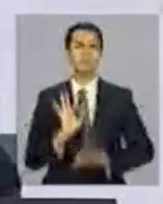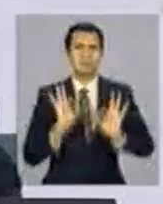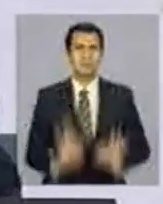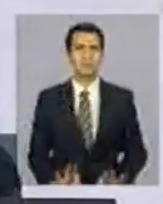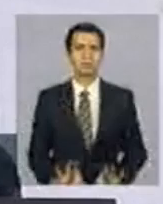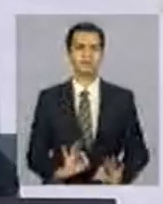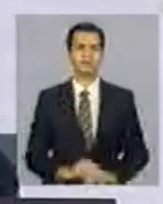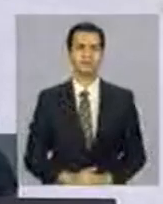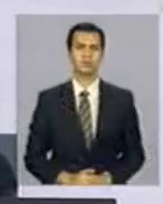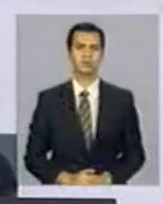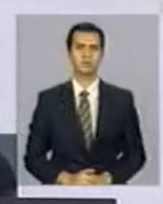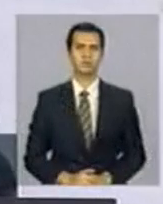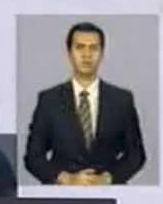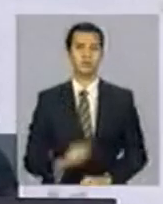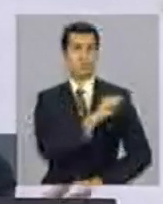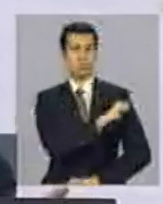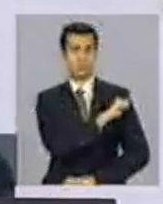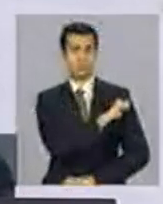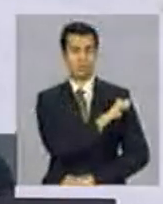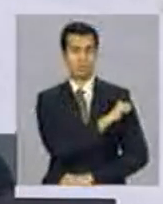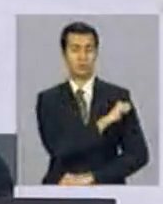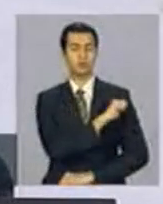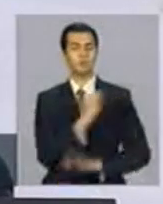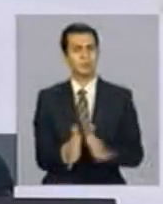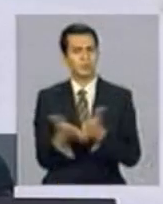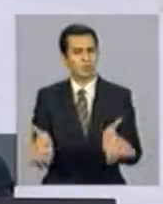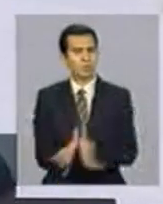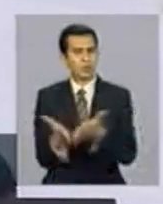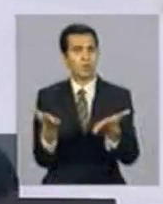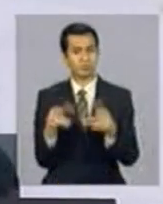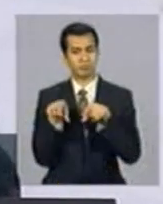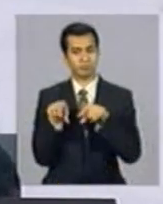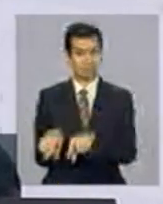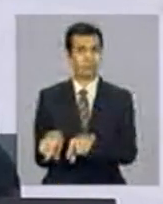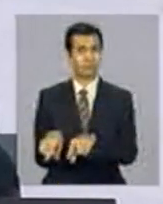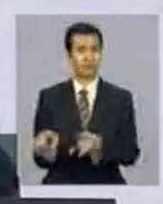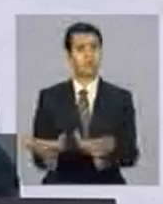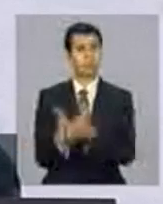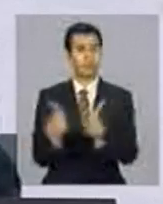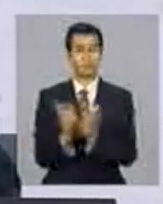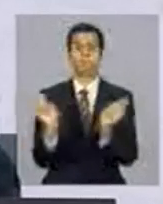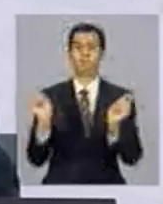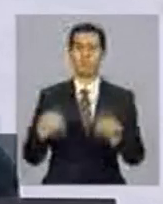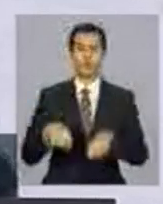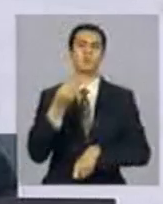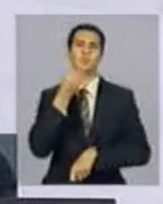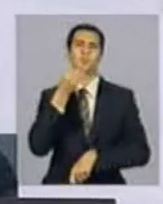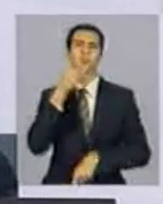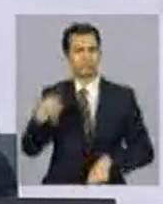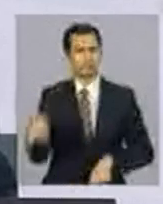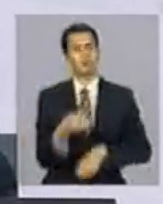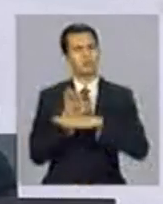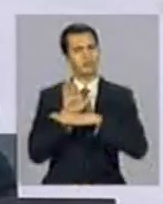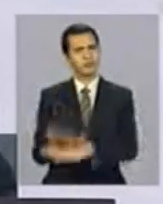vêm das classes mais abastadas do país a mesma